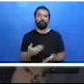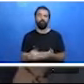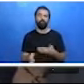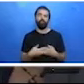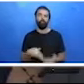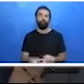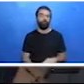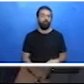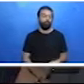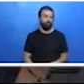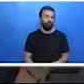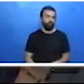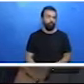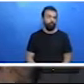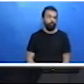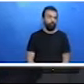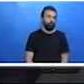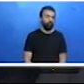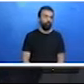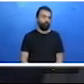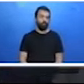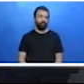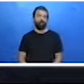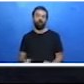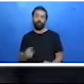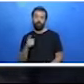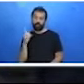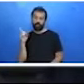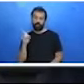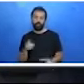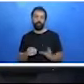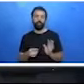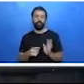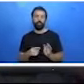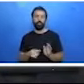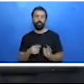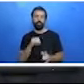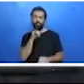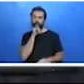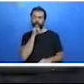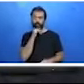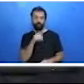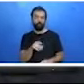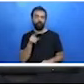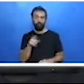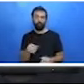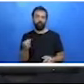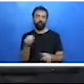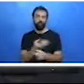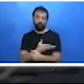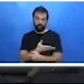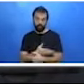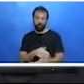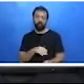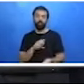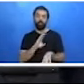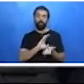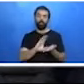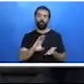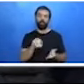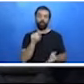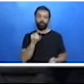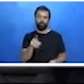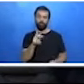pode começar da primeira palavra, tá bom? Aqui era só para dar um exemplo para vocês. Você vai terminar e enviar para a professora